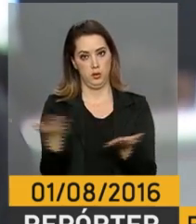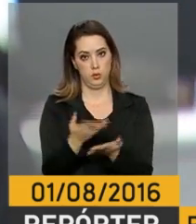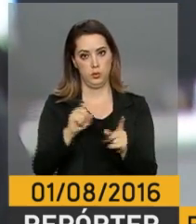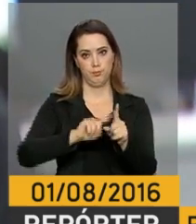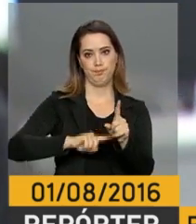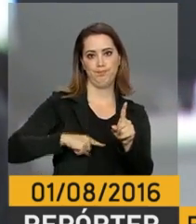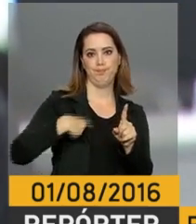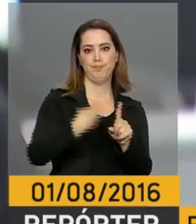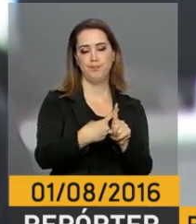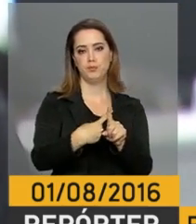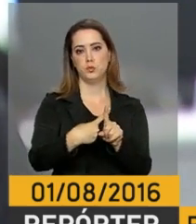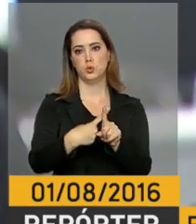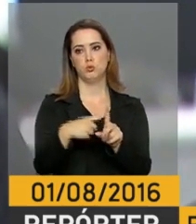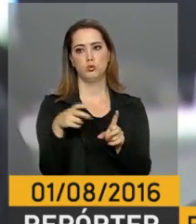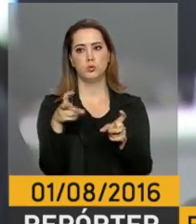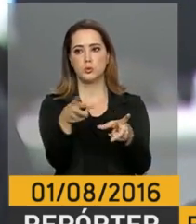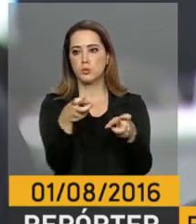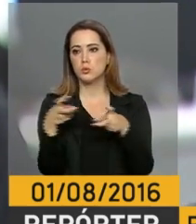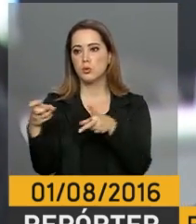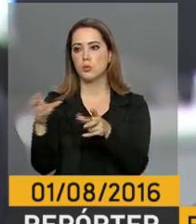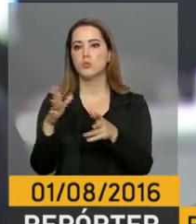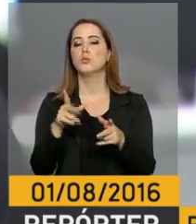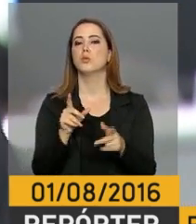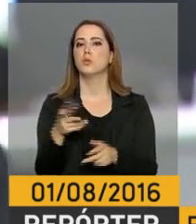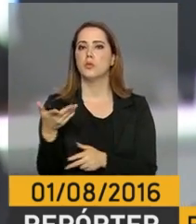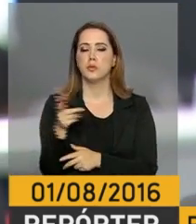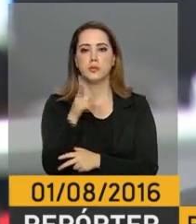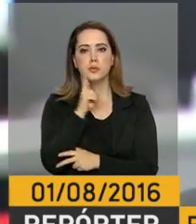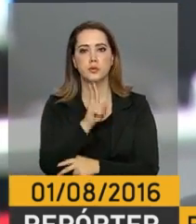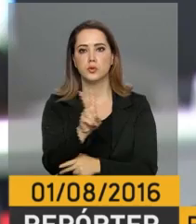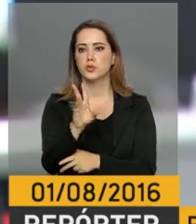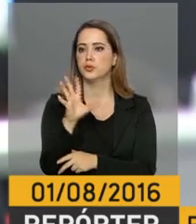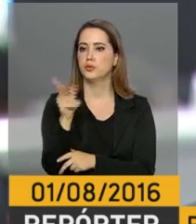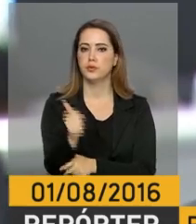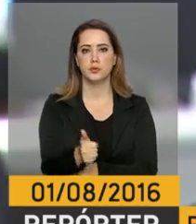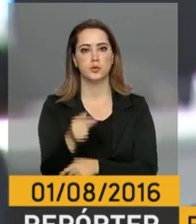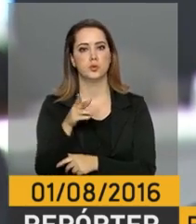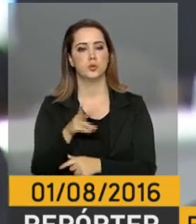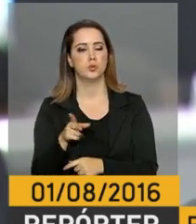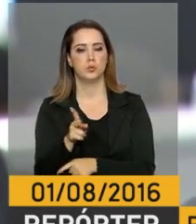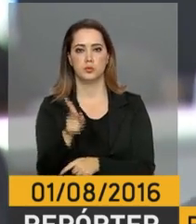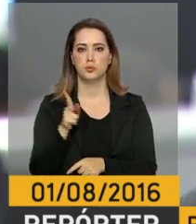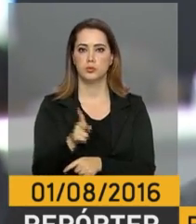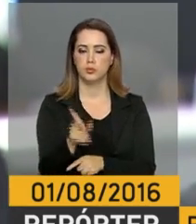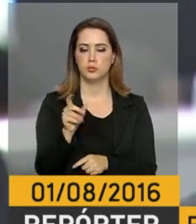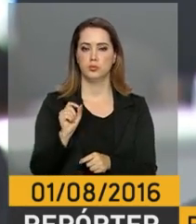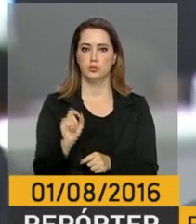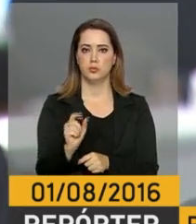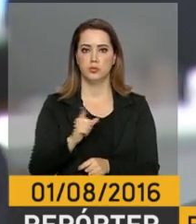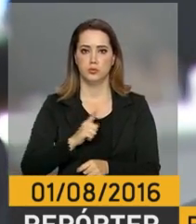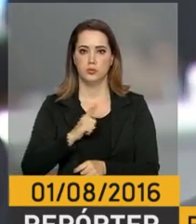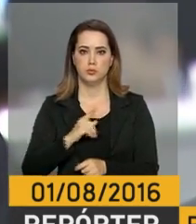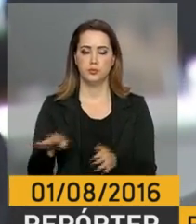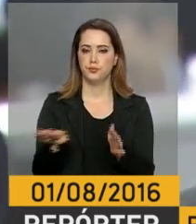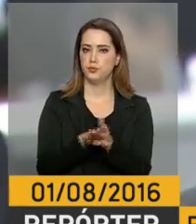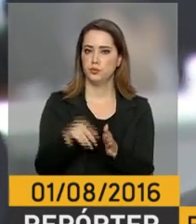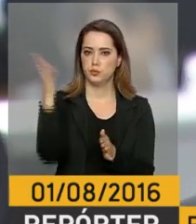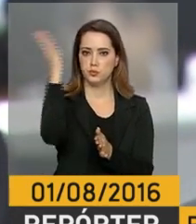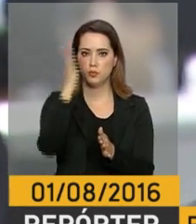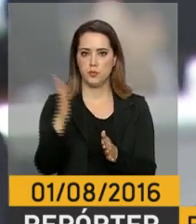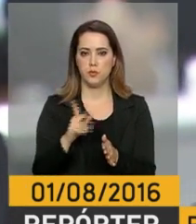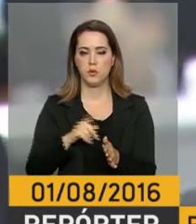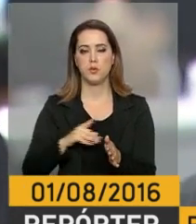Então nós temos, além da checagem normal, que todos aqueles que viajam e voltam ao Brasil, ou todos aqueles que vêm ao Brasil sempre passam